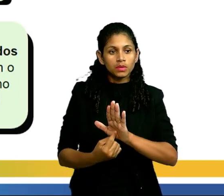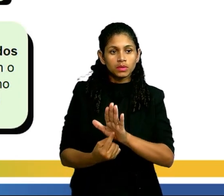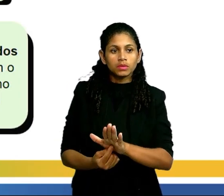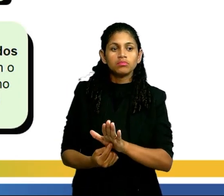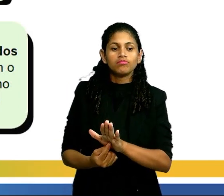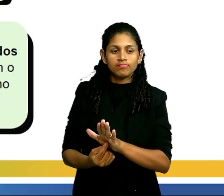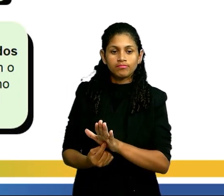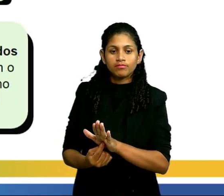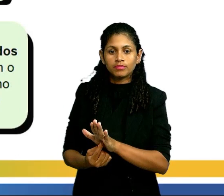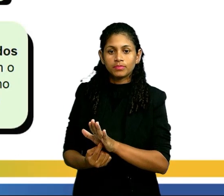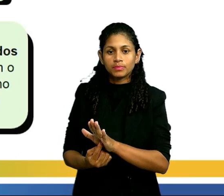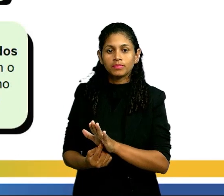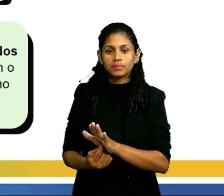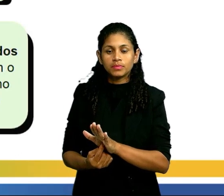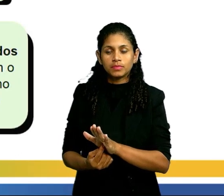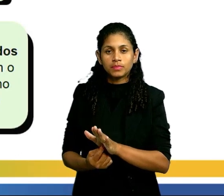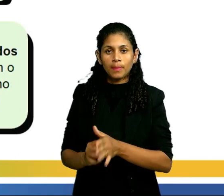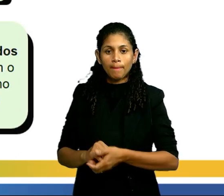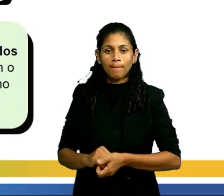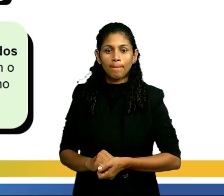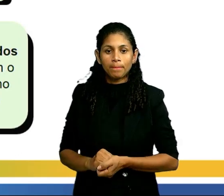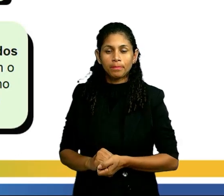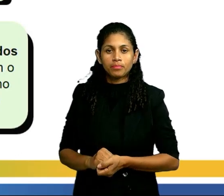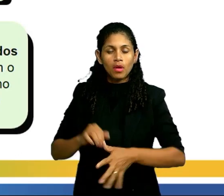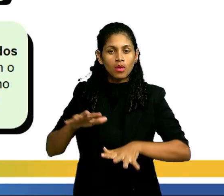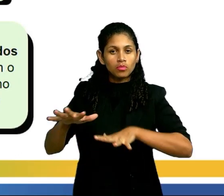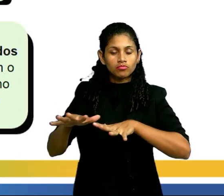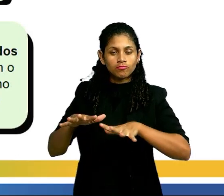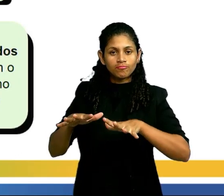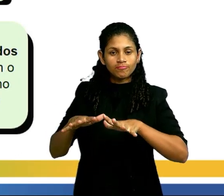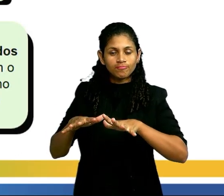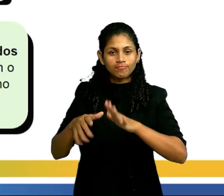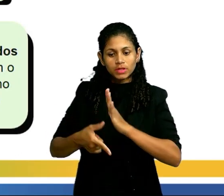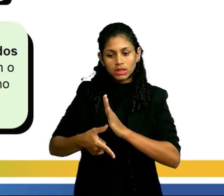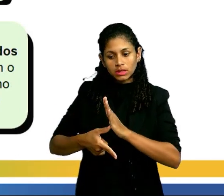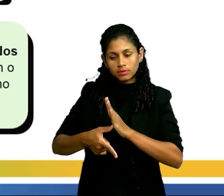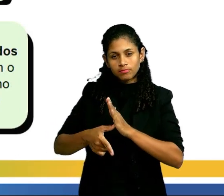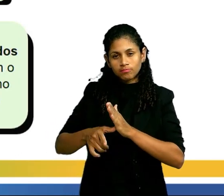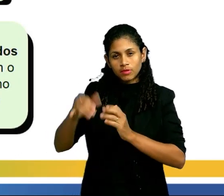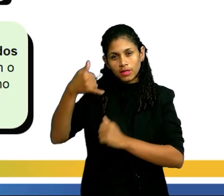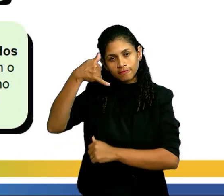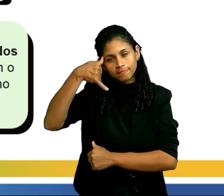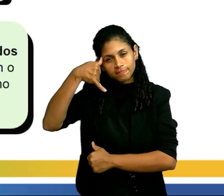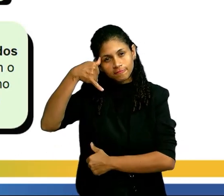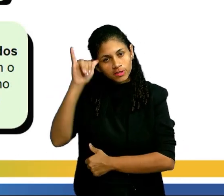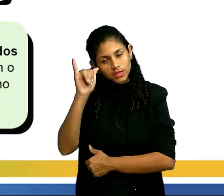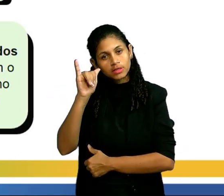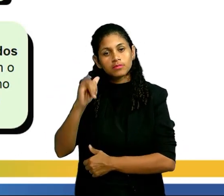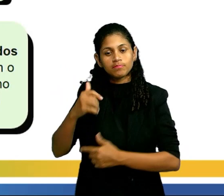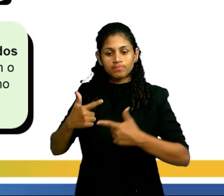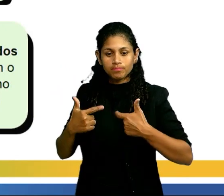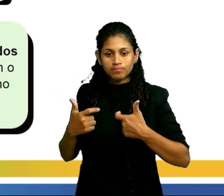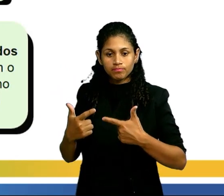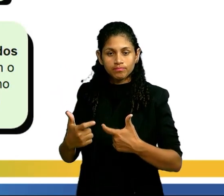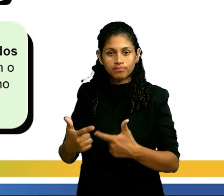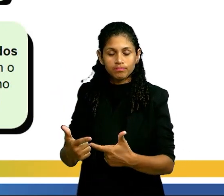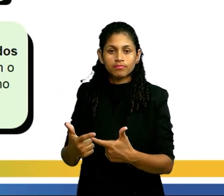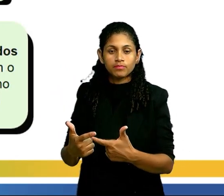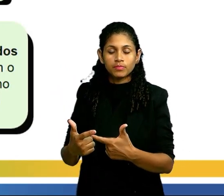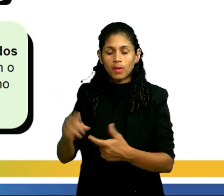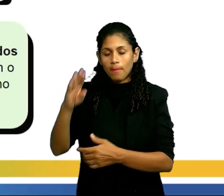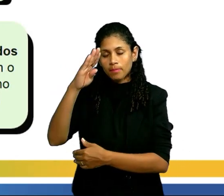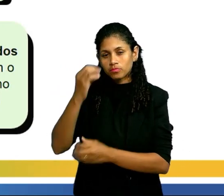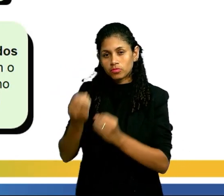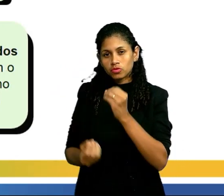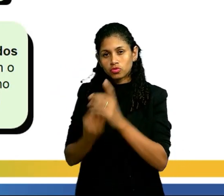uma comoção internacional, um movimento anti-guerra, né, vários movimentos anti-guerra, na verdade, que vão surgir principalmente nos